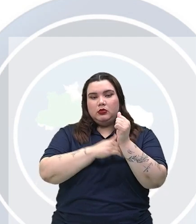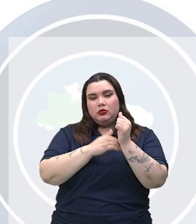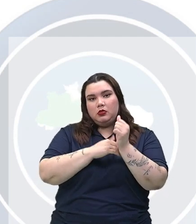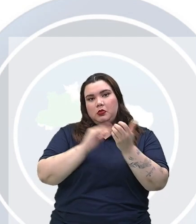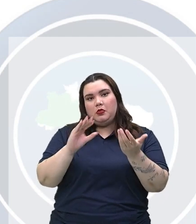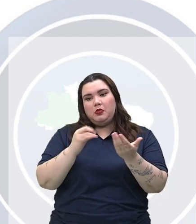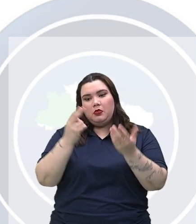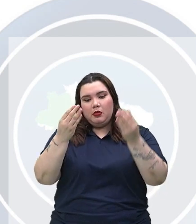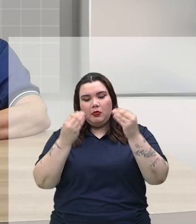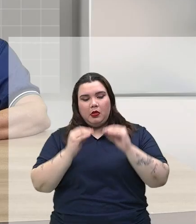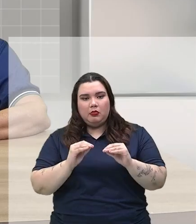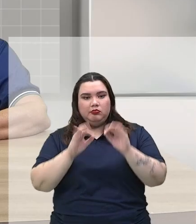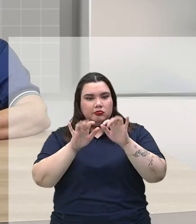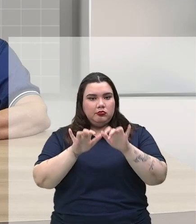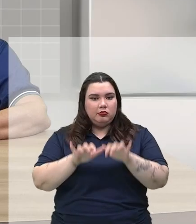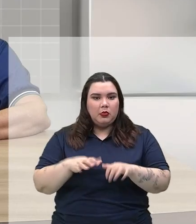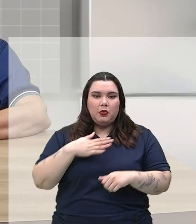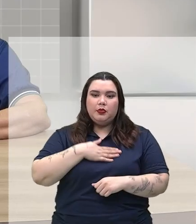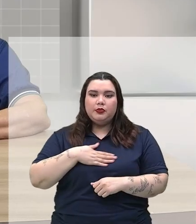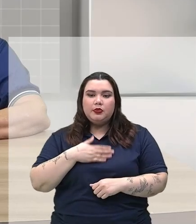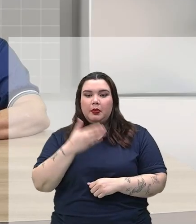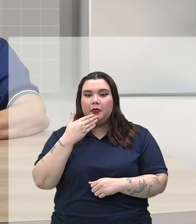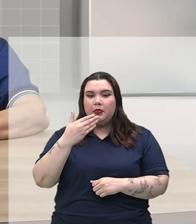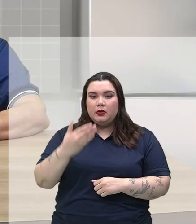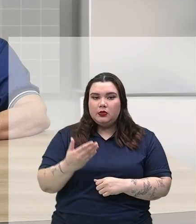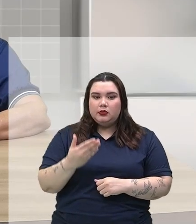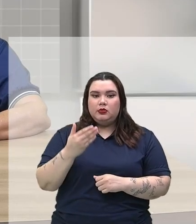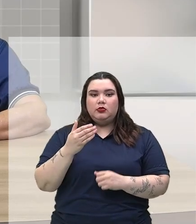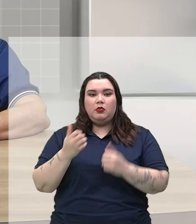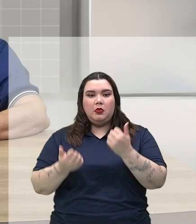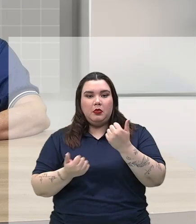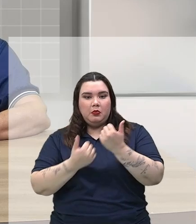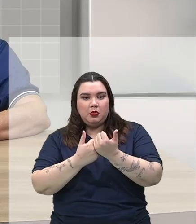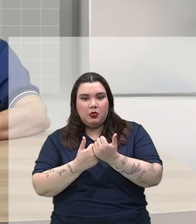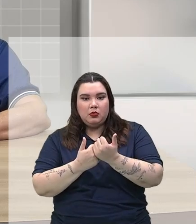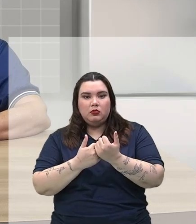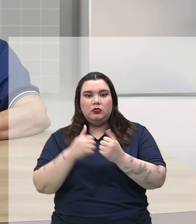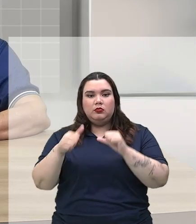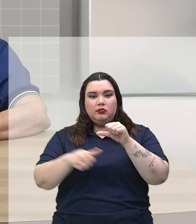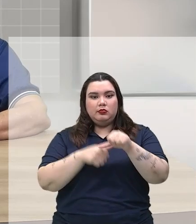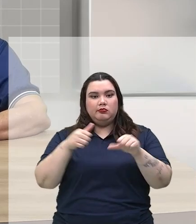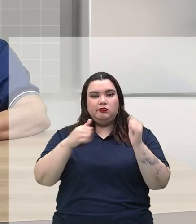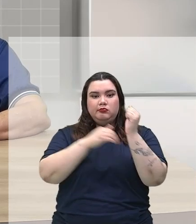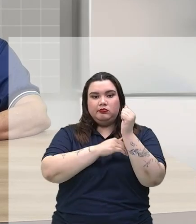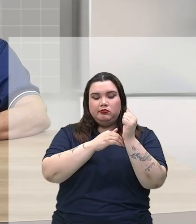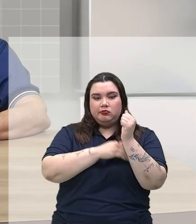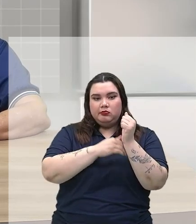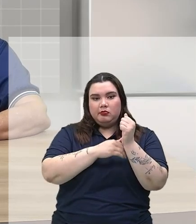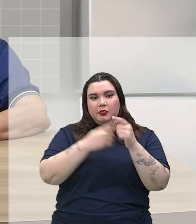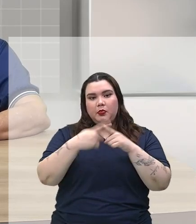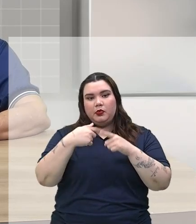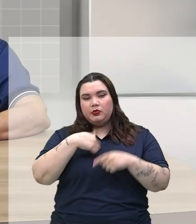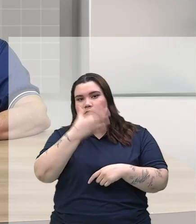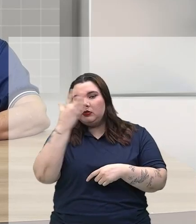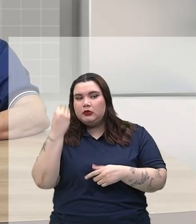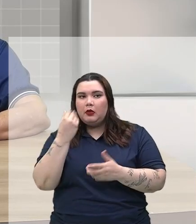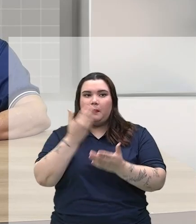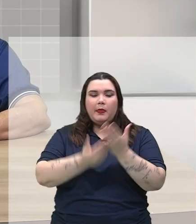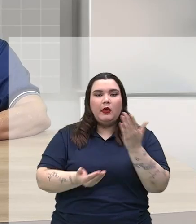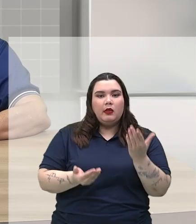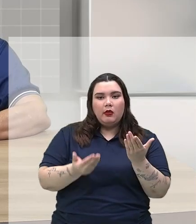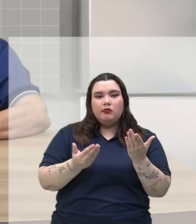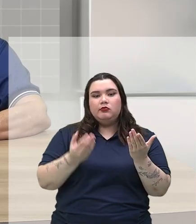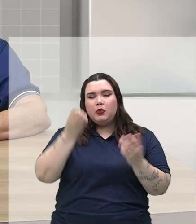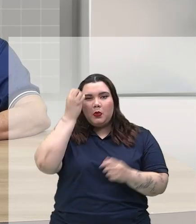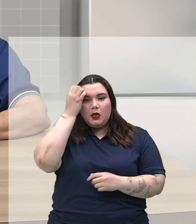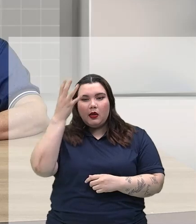mensagem abaixo, né, eu gostaria de solicitar ao suporte que fizesse o resgate da minha senha, pois eu esqueci, perdi algo assim,